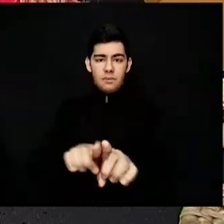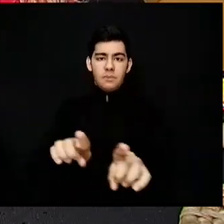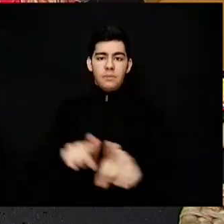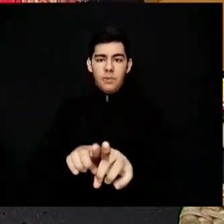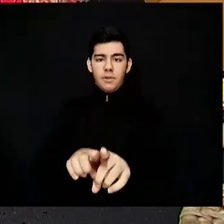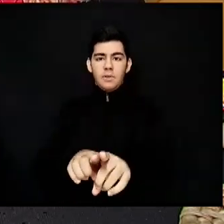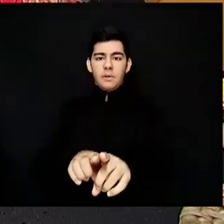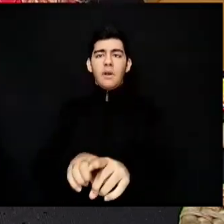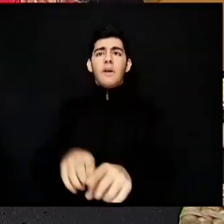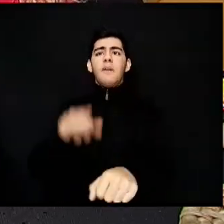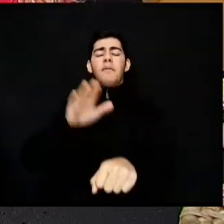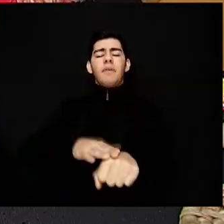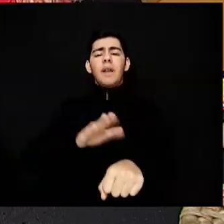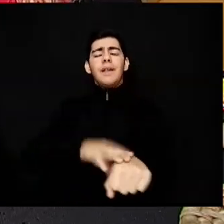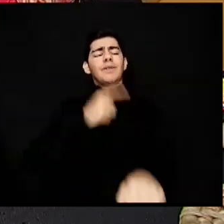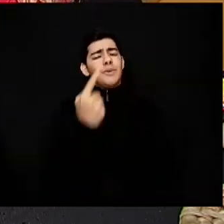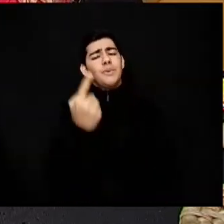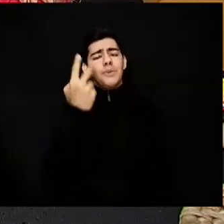né? Sim.